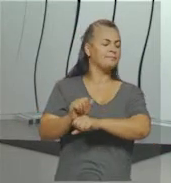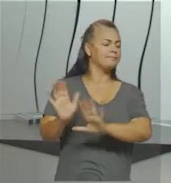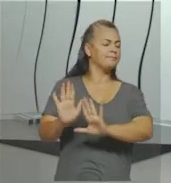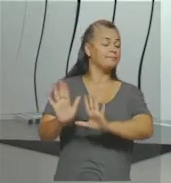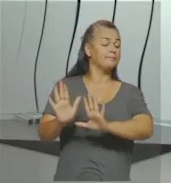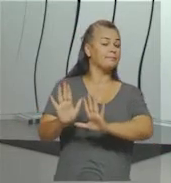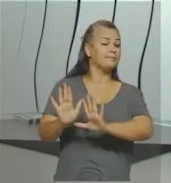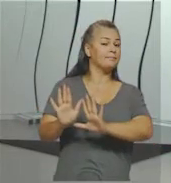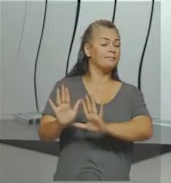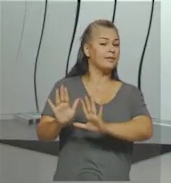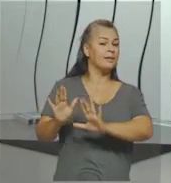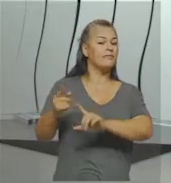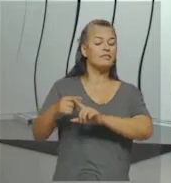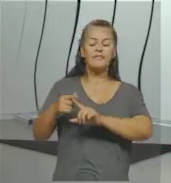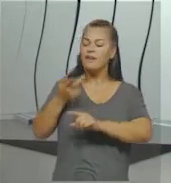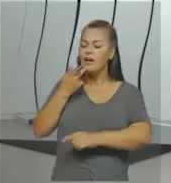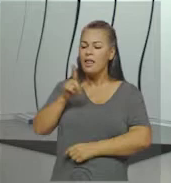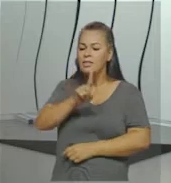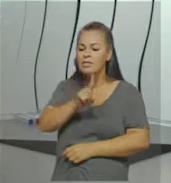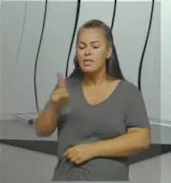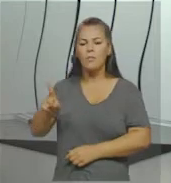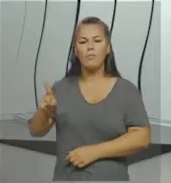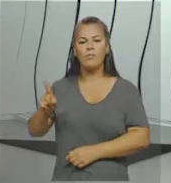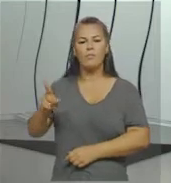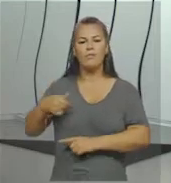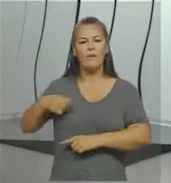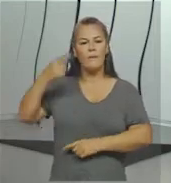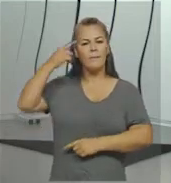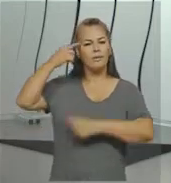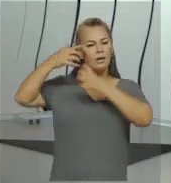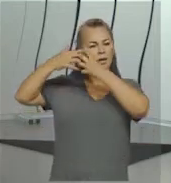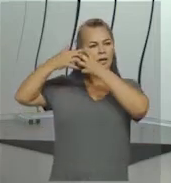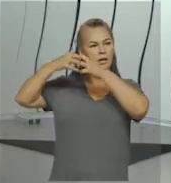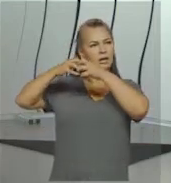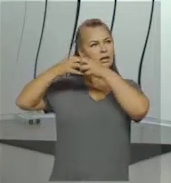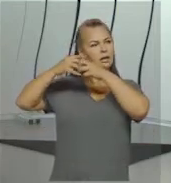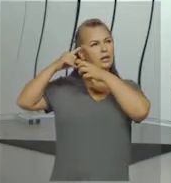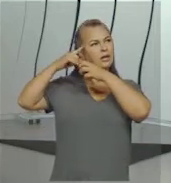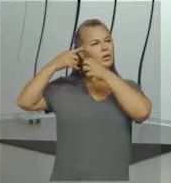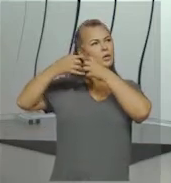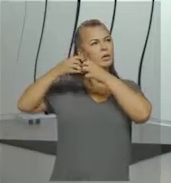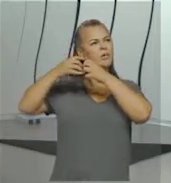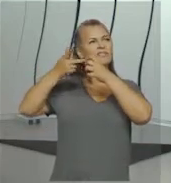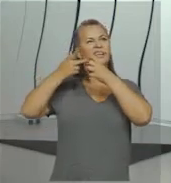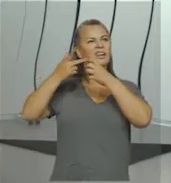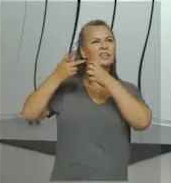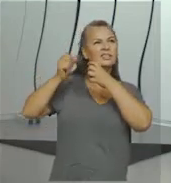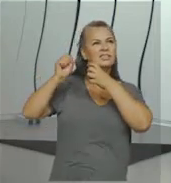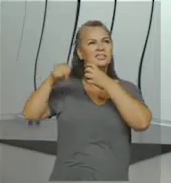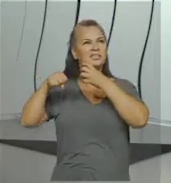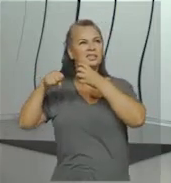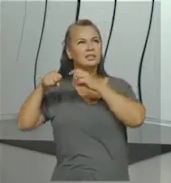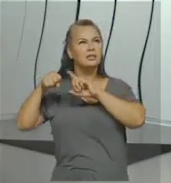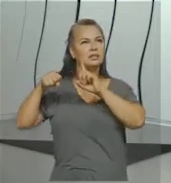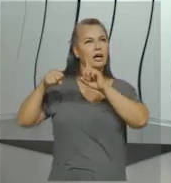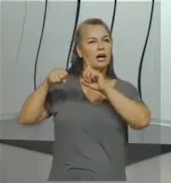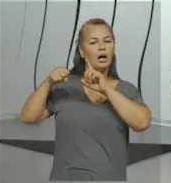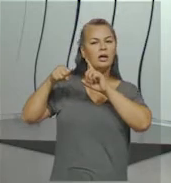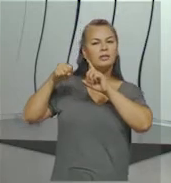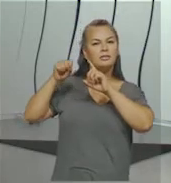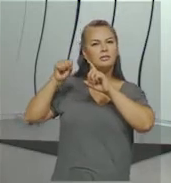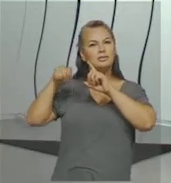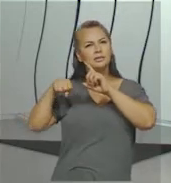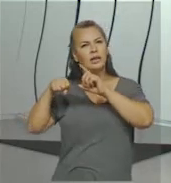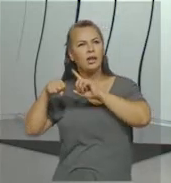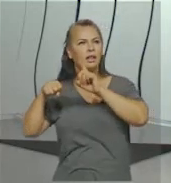o córtex frontal começa a ficar questionando, peraí, como não como? Existe essa briga, né, do córtex